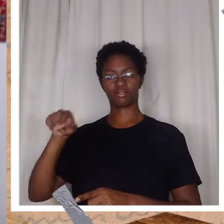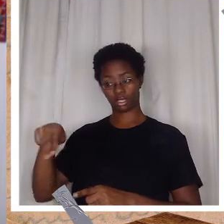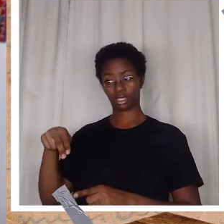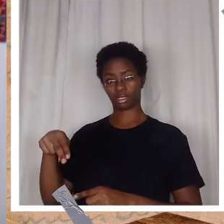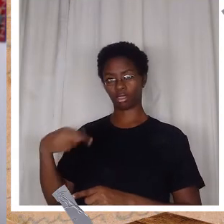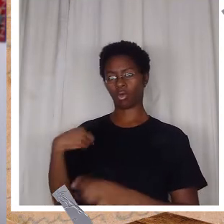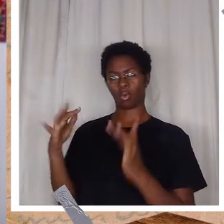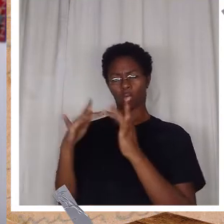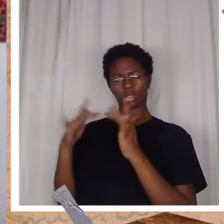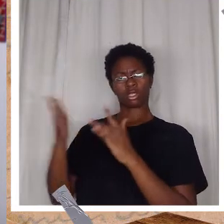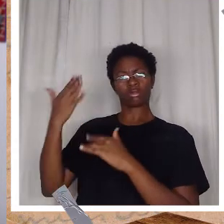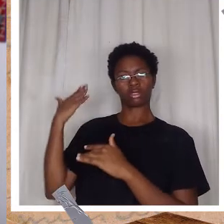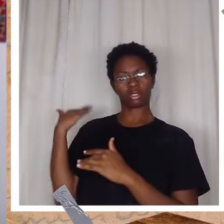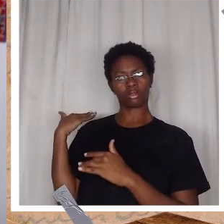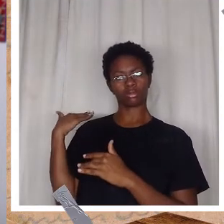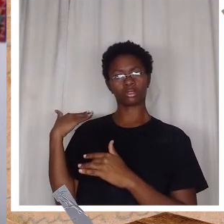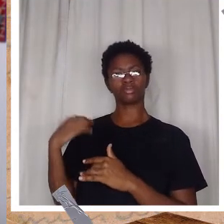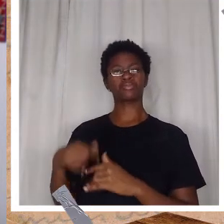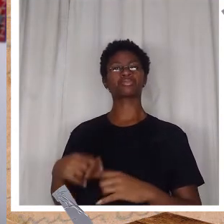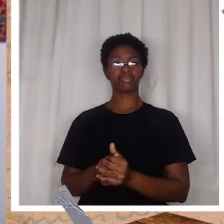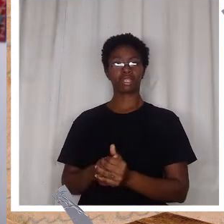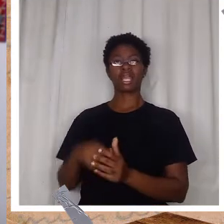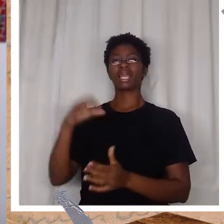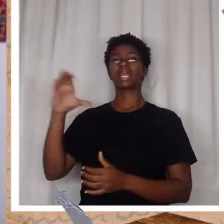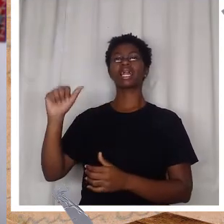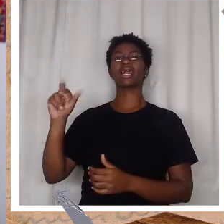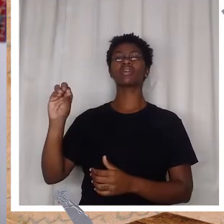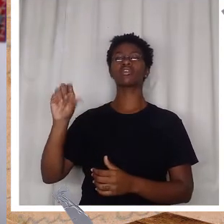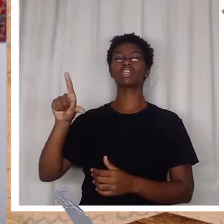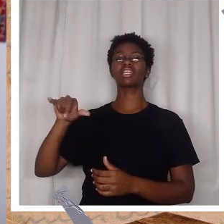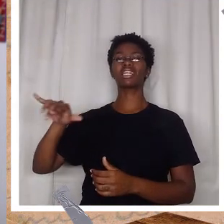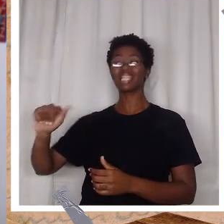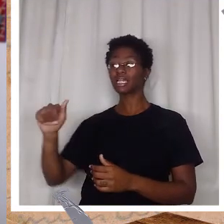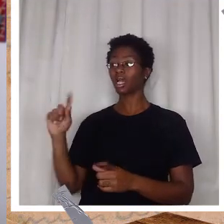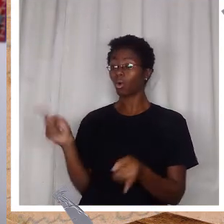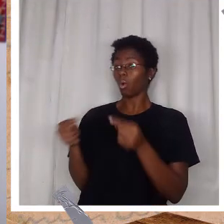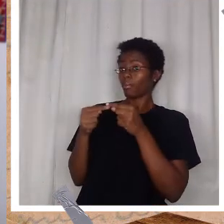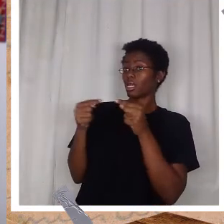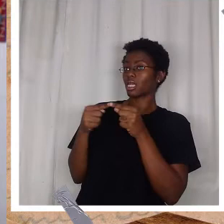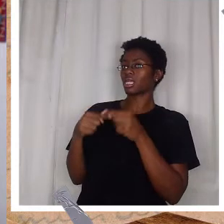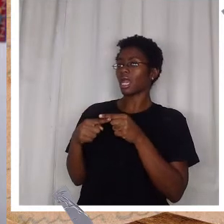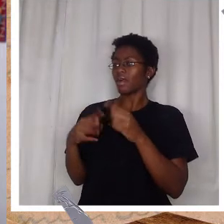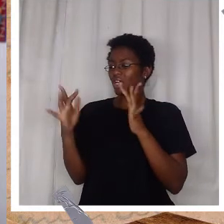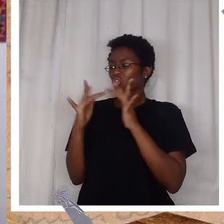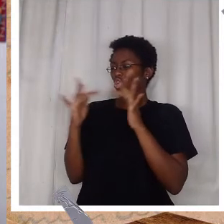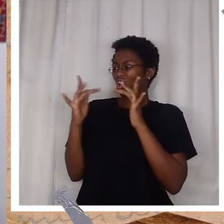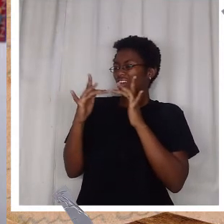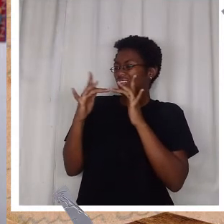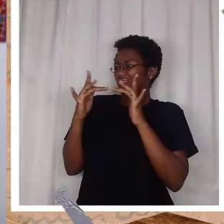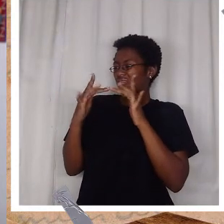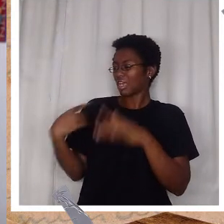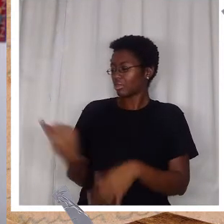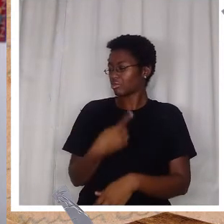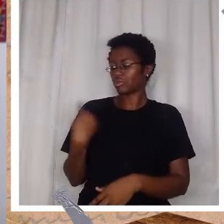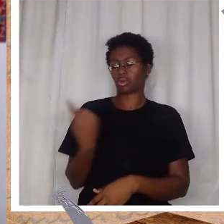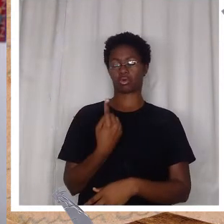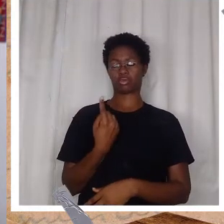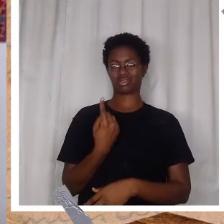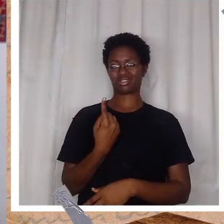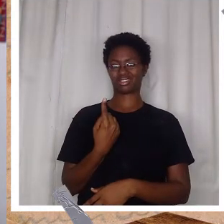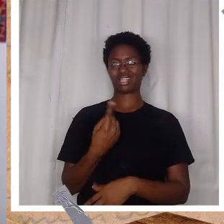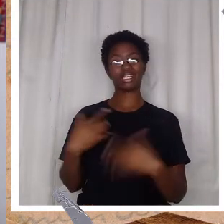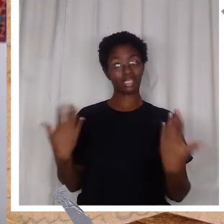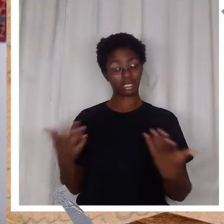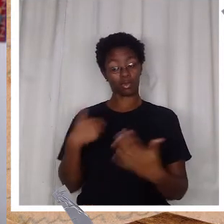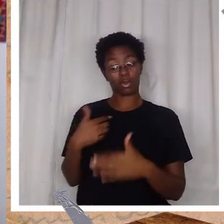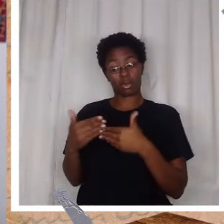já representava muito da nossa história, já falava muito por nós. E aí, de uma forma, antecipando